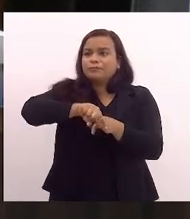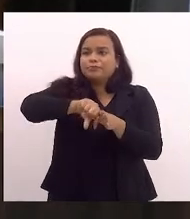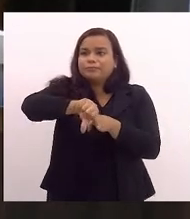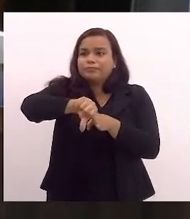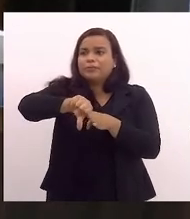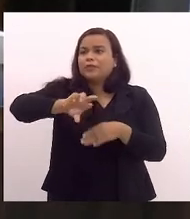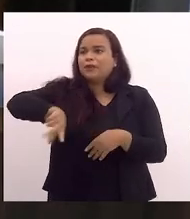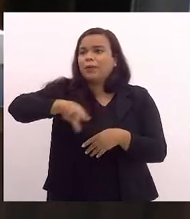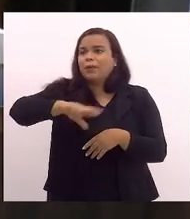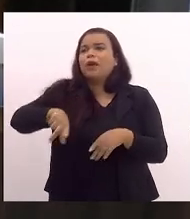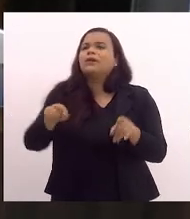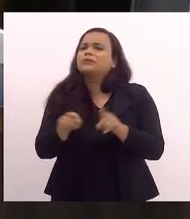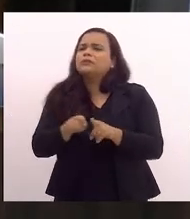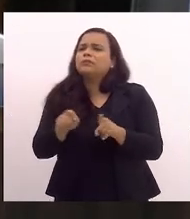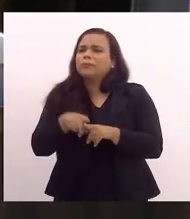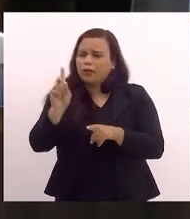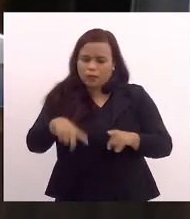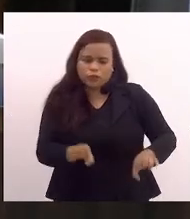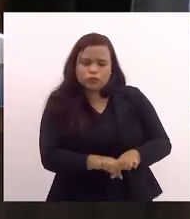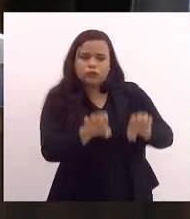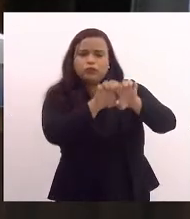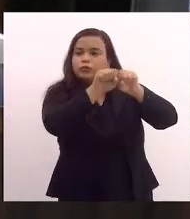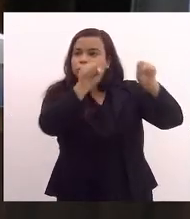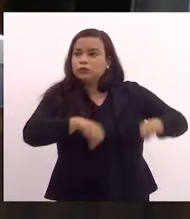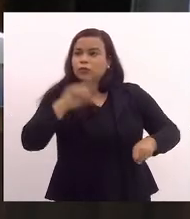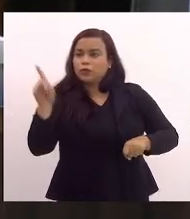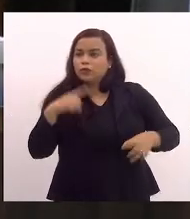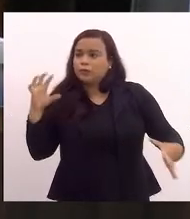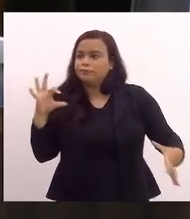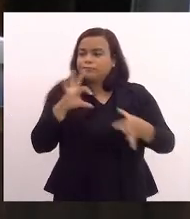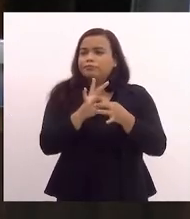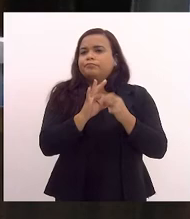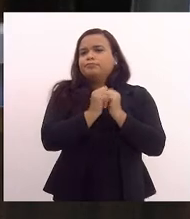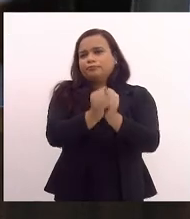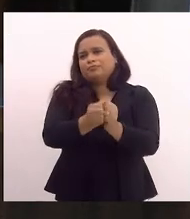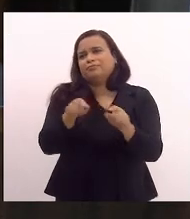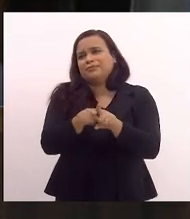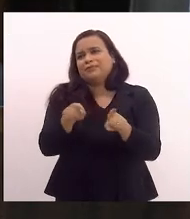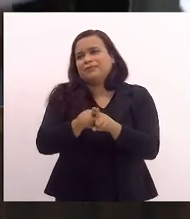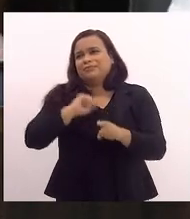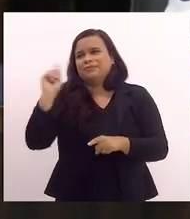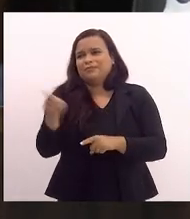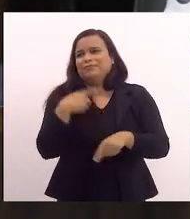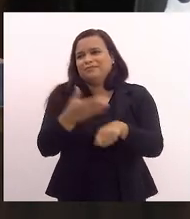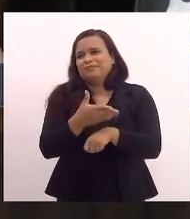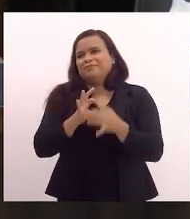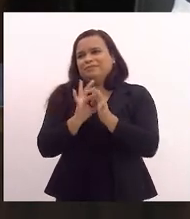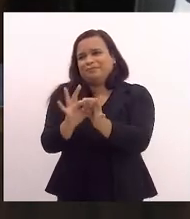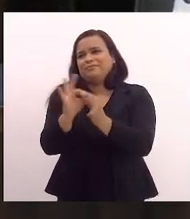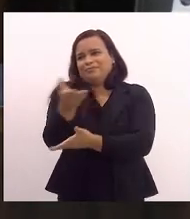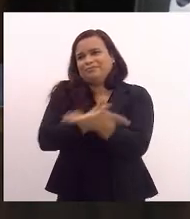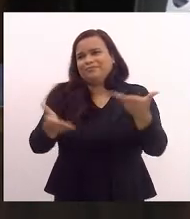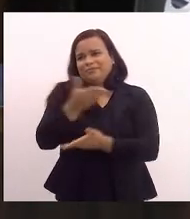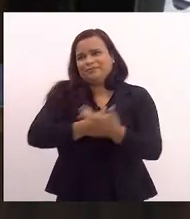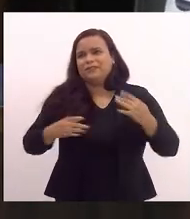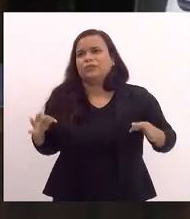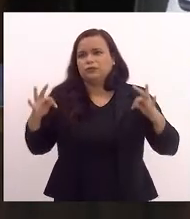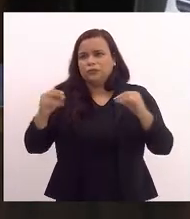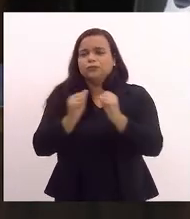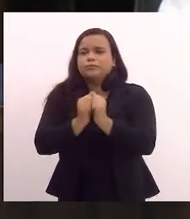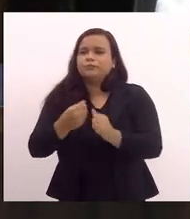estrutural e sistêmico, nós também somos parte deles, eles também são parte de nós. Então, estão todos aqui